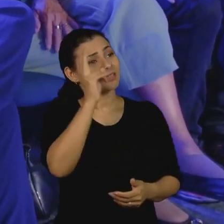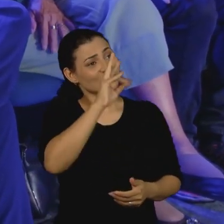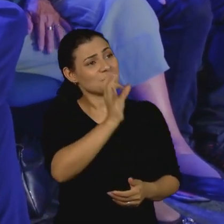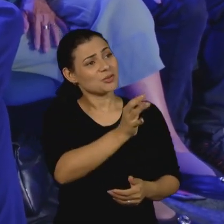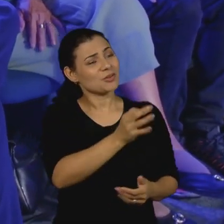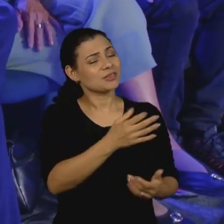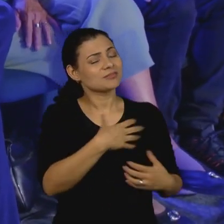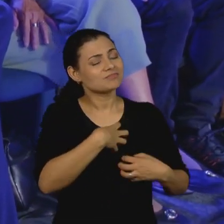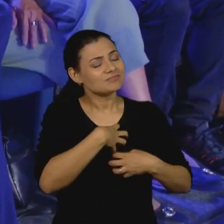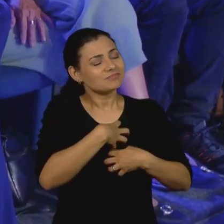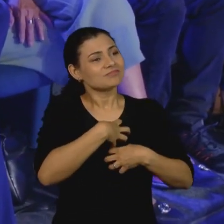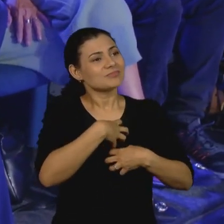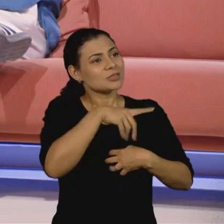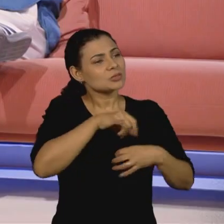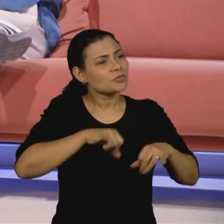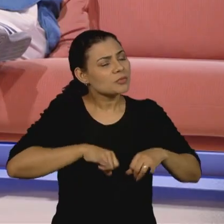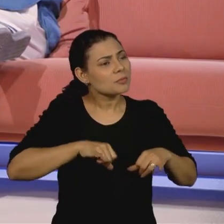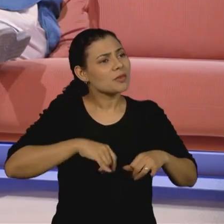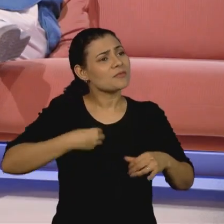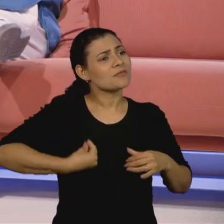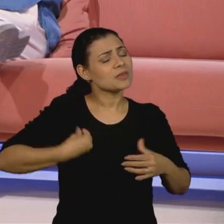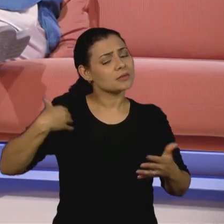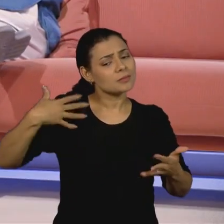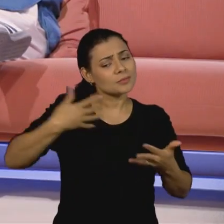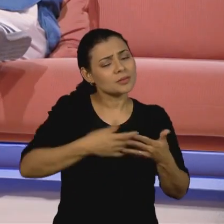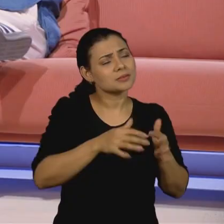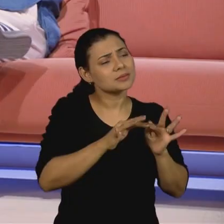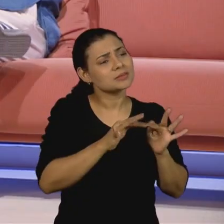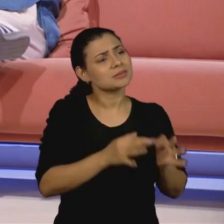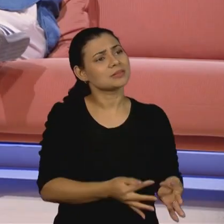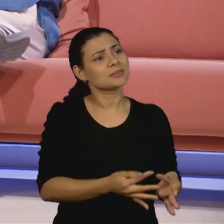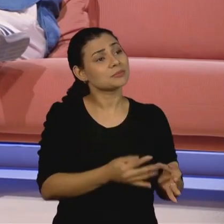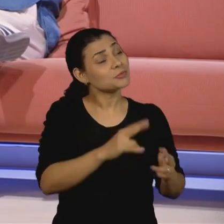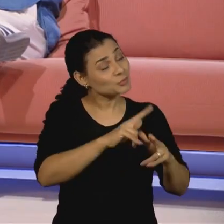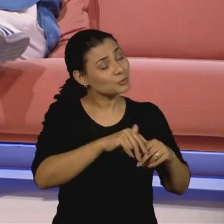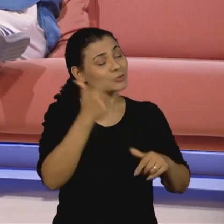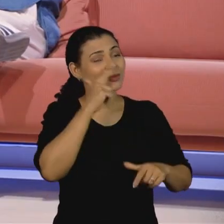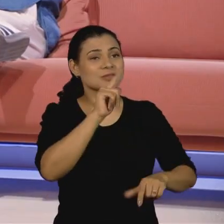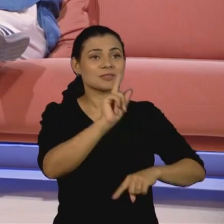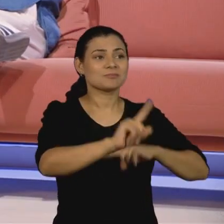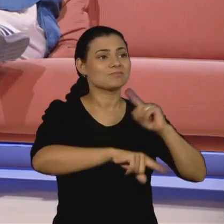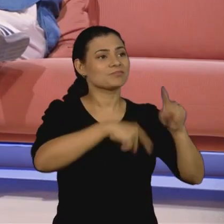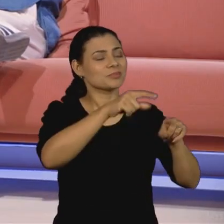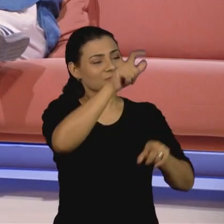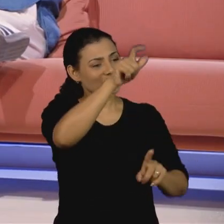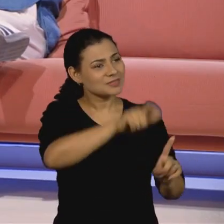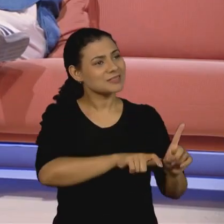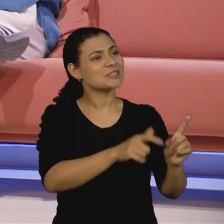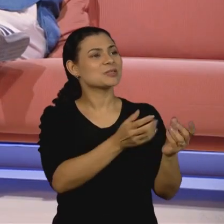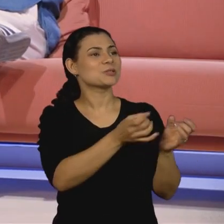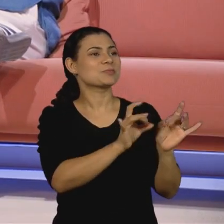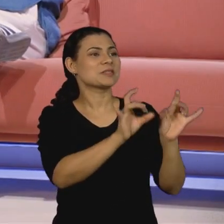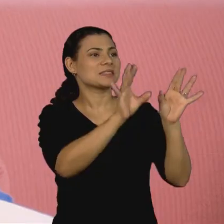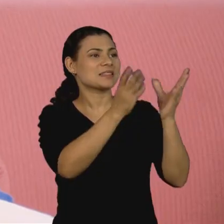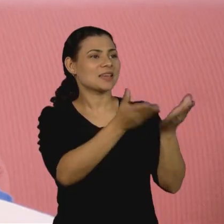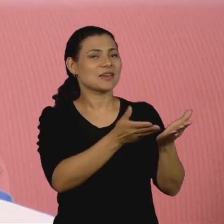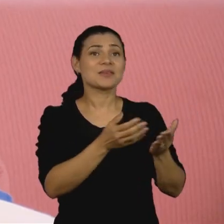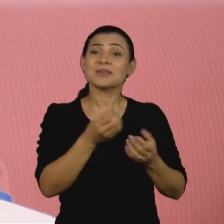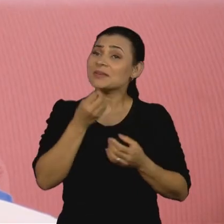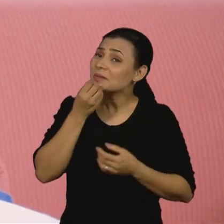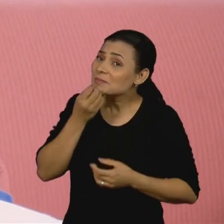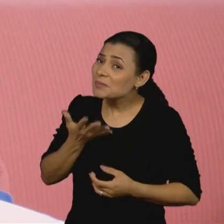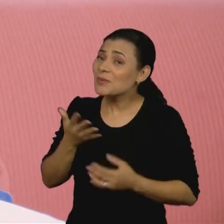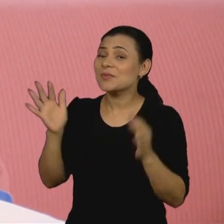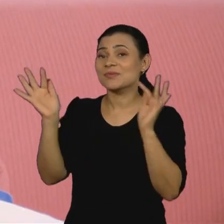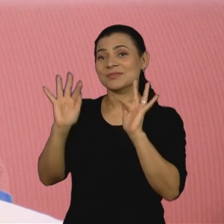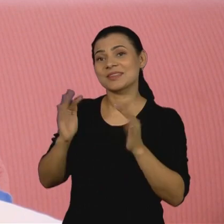as dores que você teve, a simplicidade, e foi isso que gerou esse homem tão especial que é você, né? Que bom, fico muito